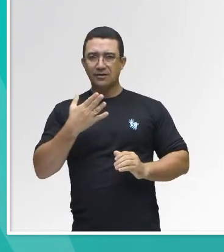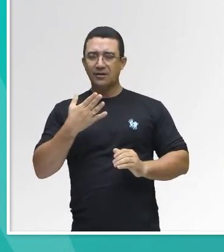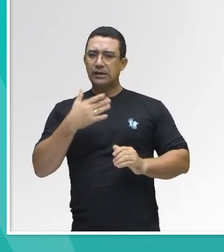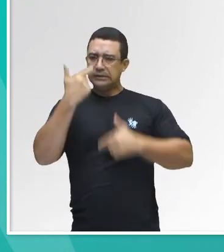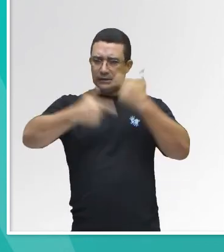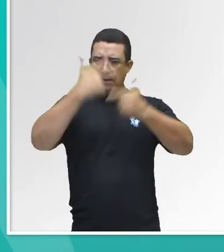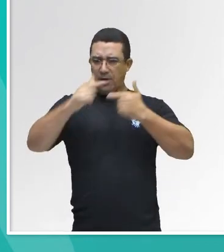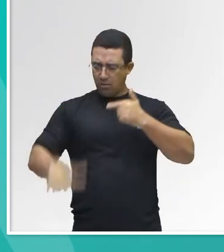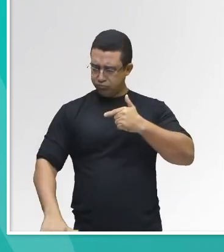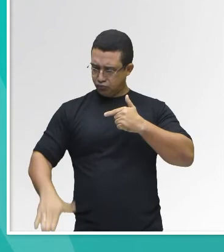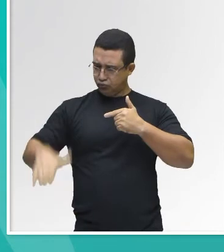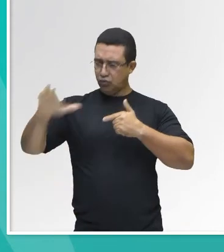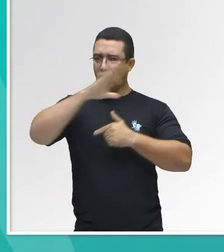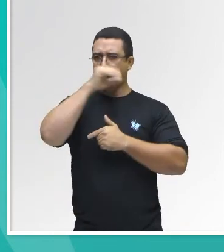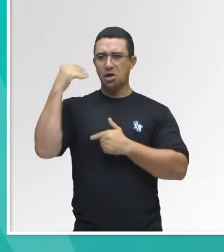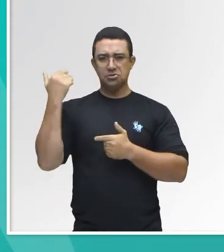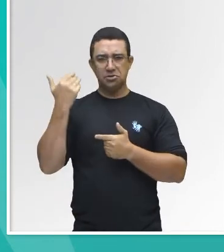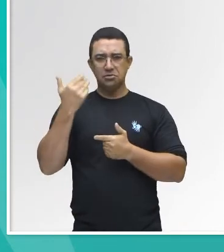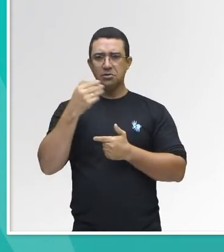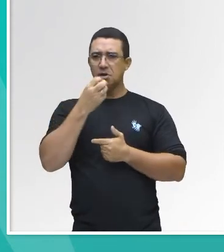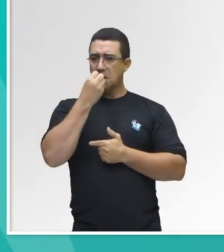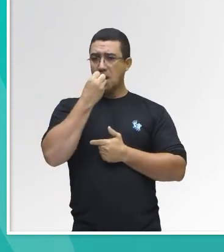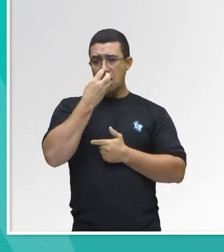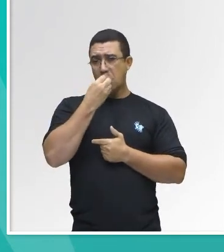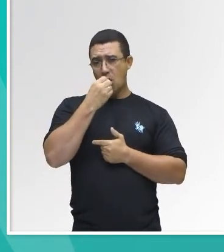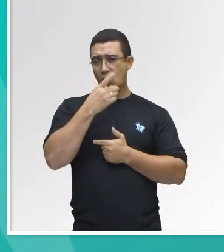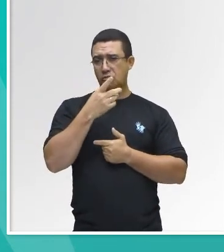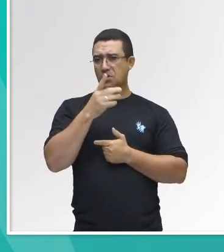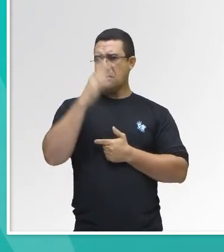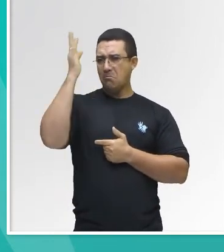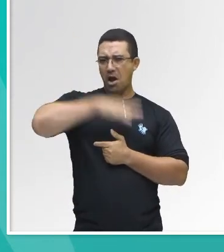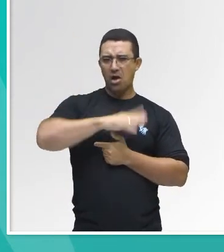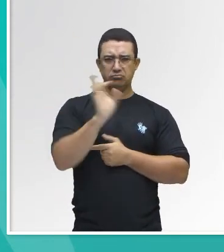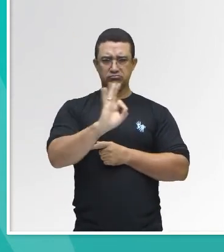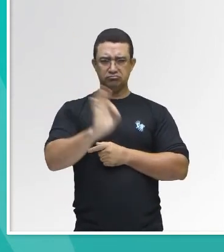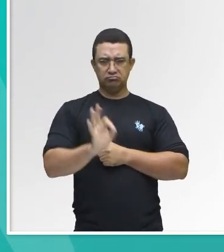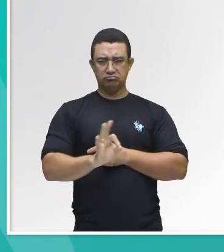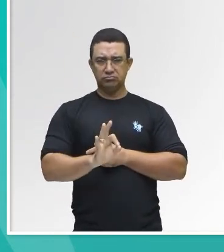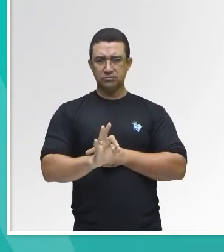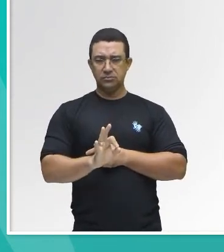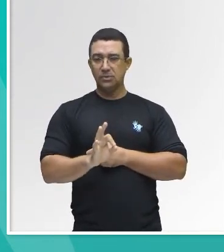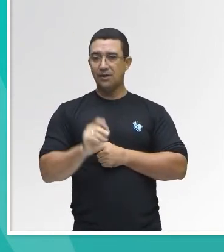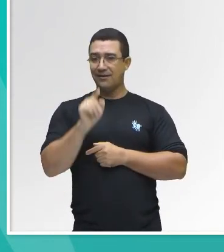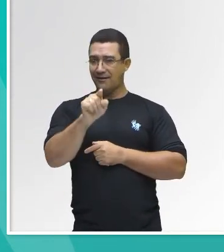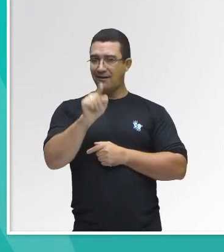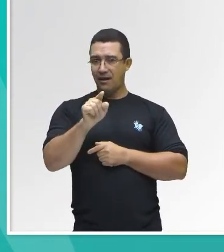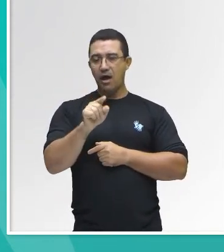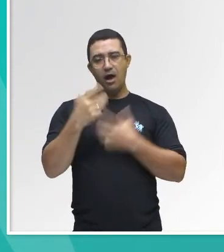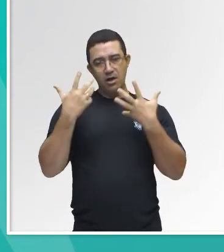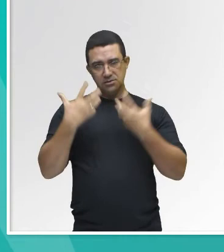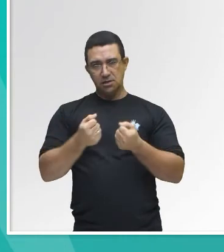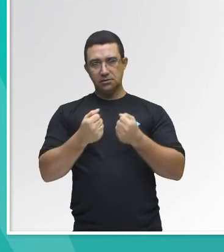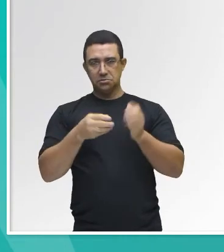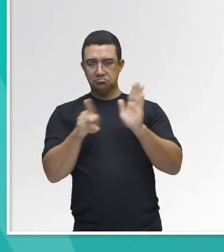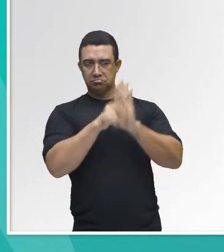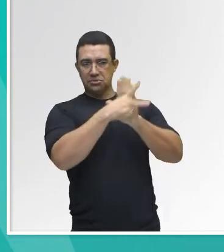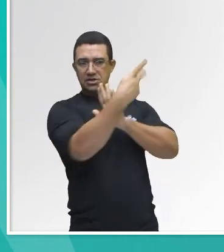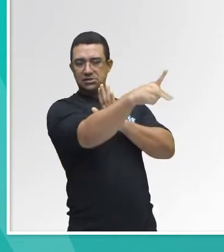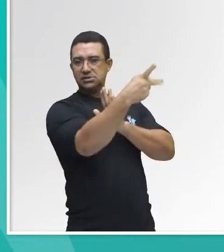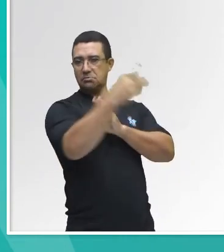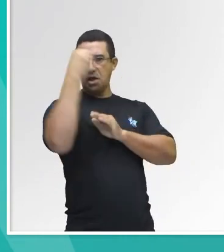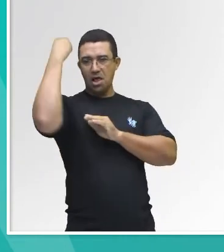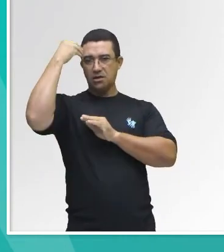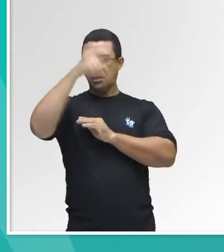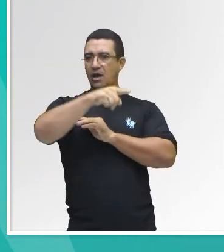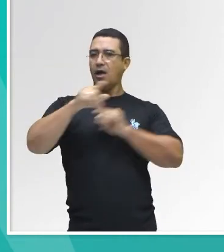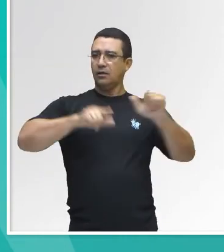mal a nadie. Então, é alguém que é a favor do trabalho infantil e diz, como experiência própria, diz que trabalhava